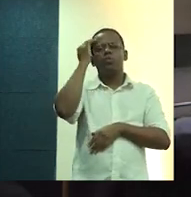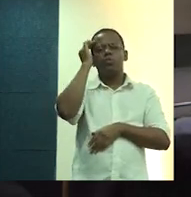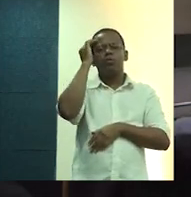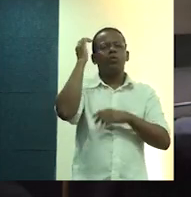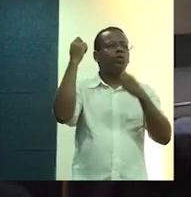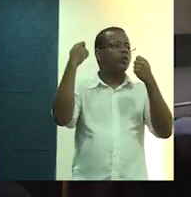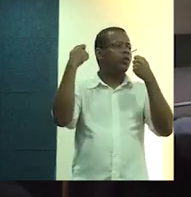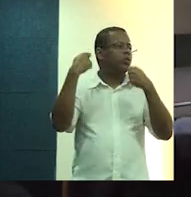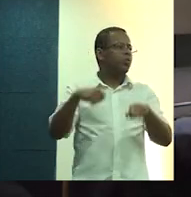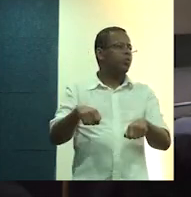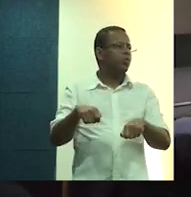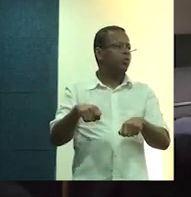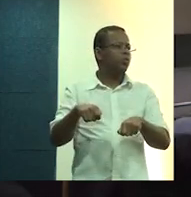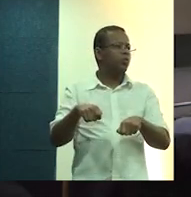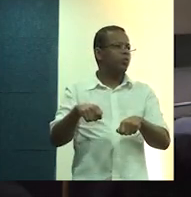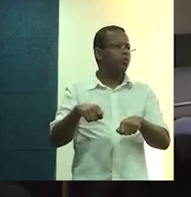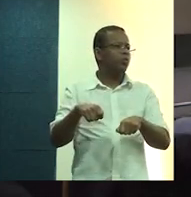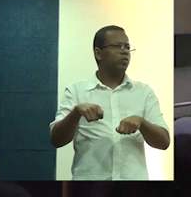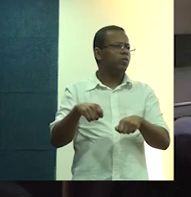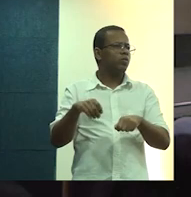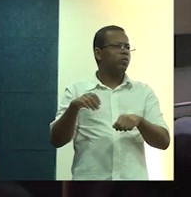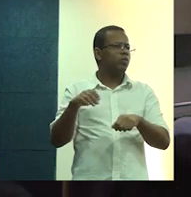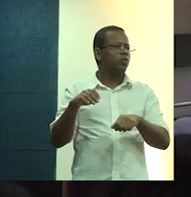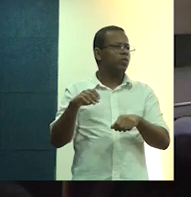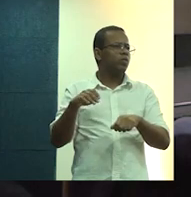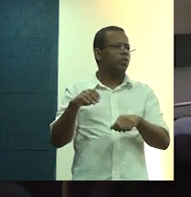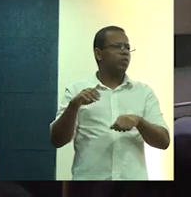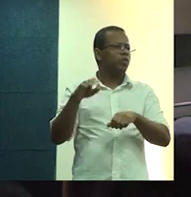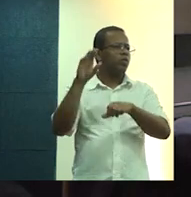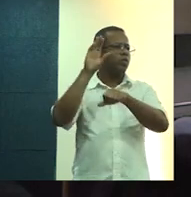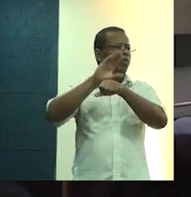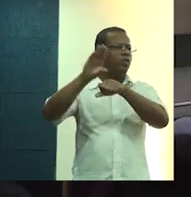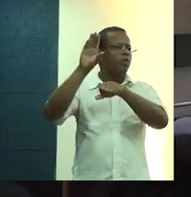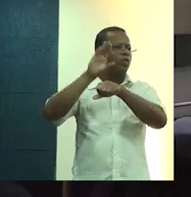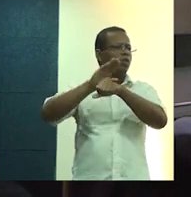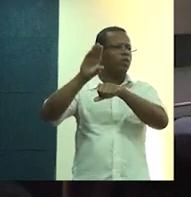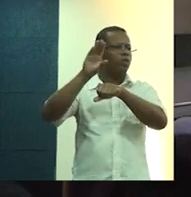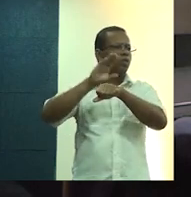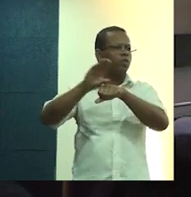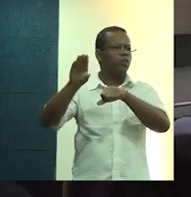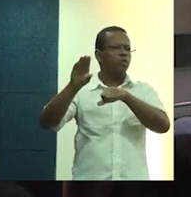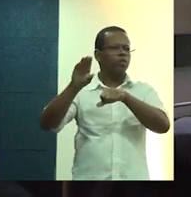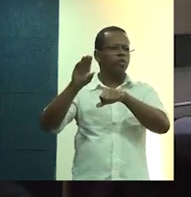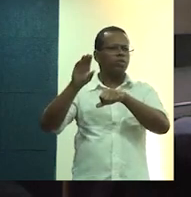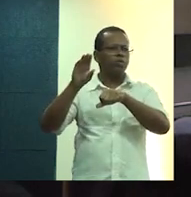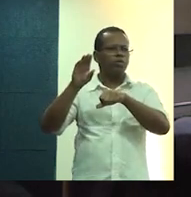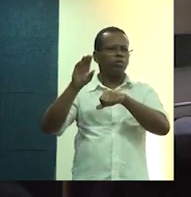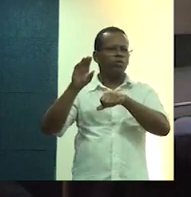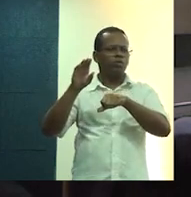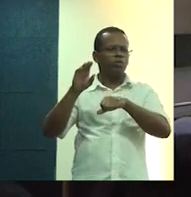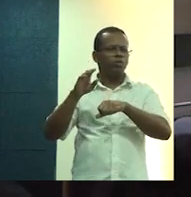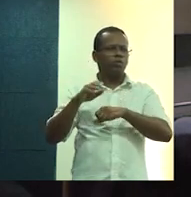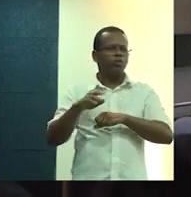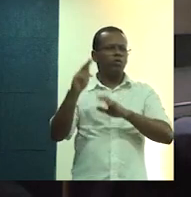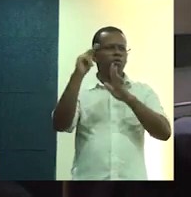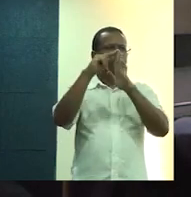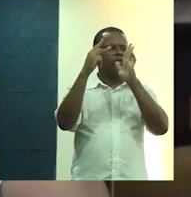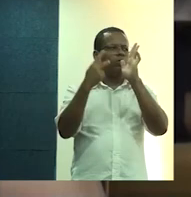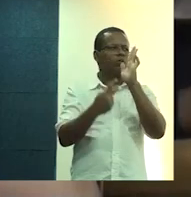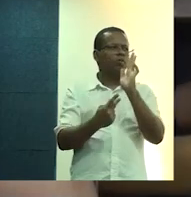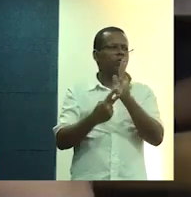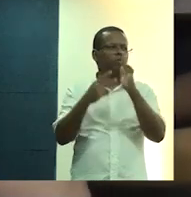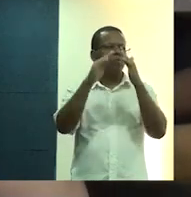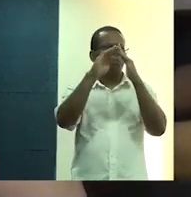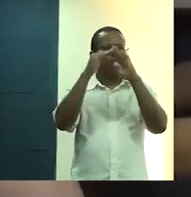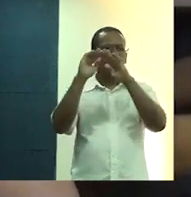que é possível captar dentro das ações do Governo Federal para para o programa